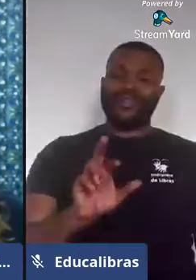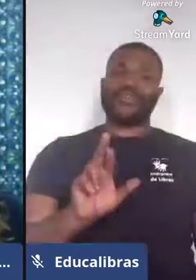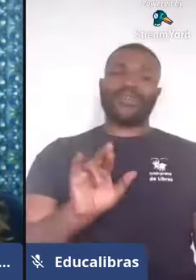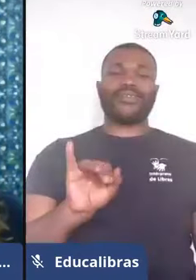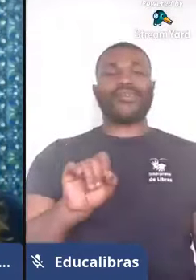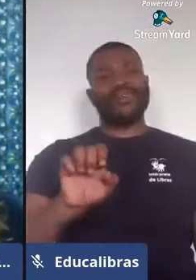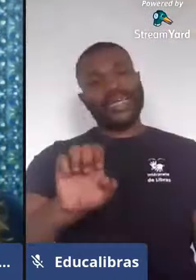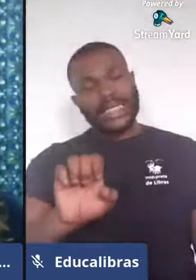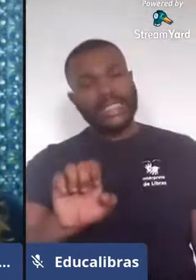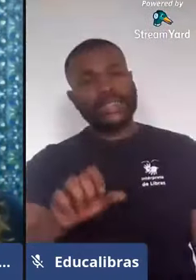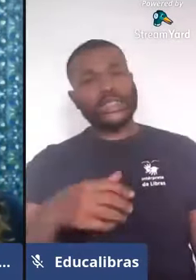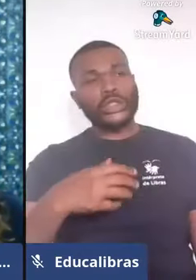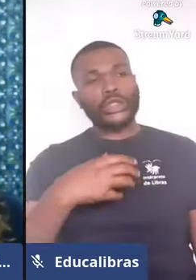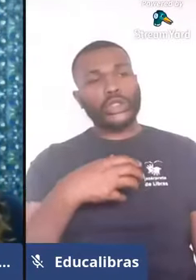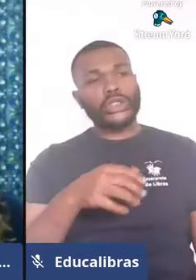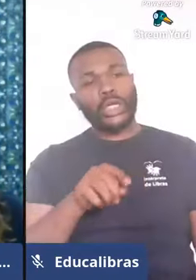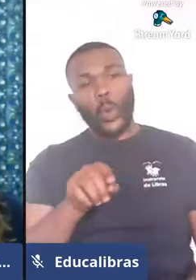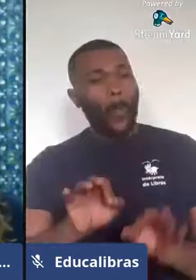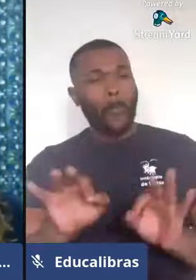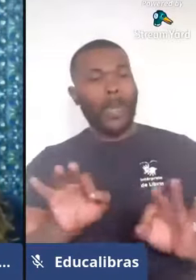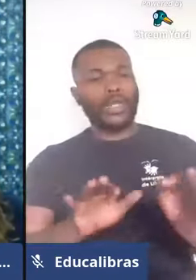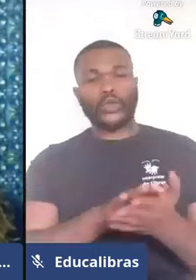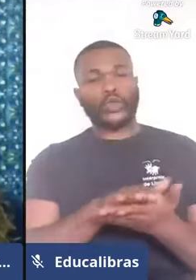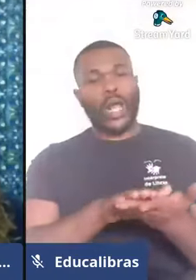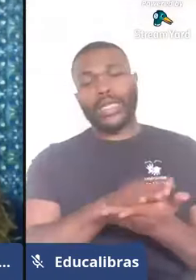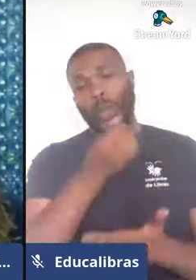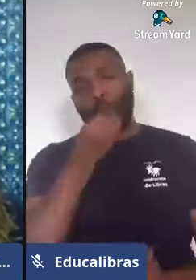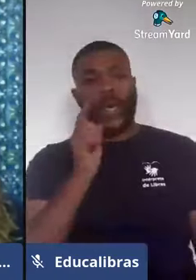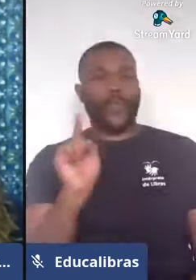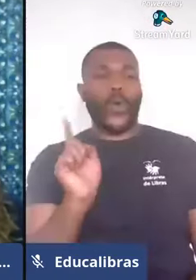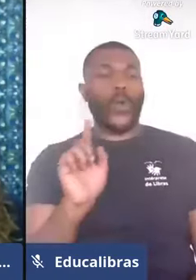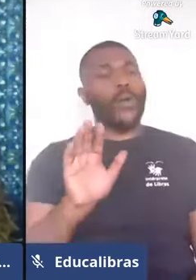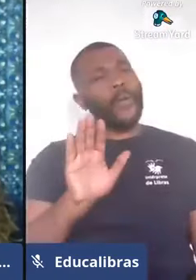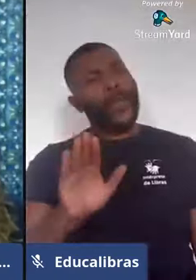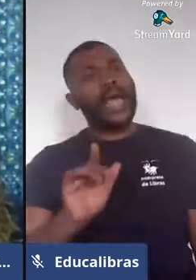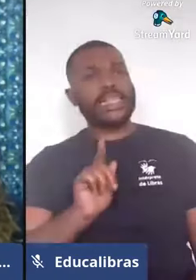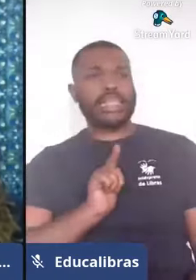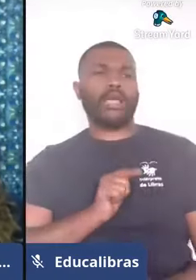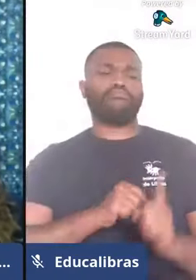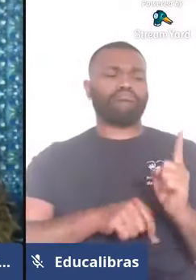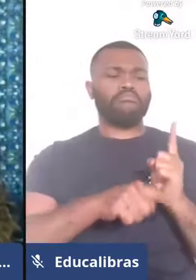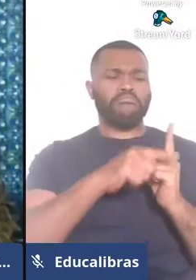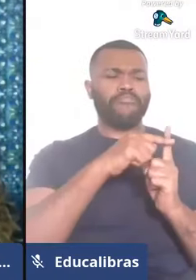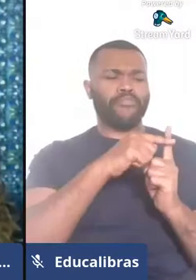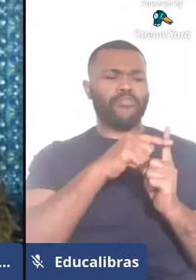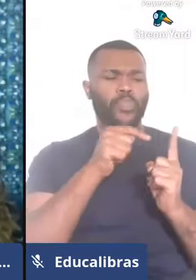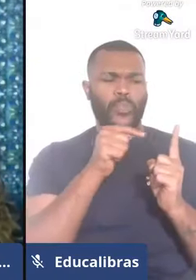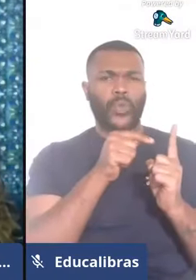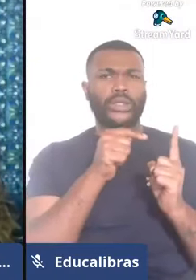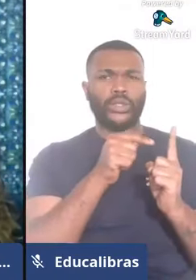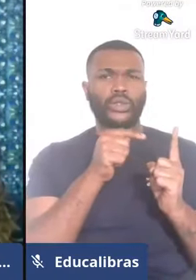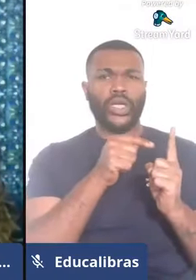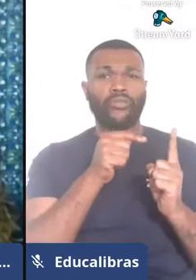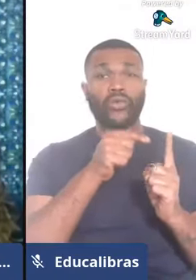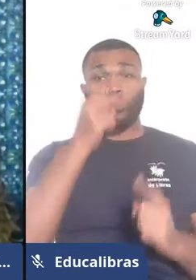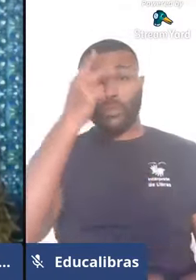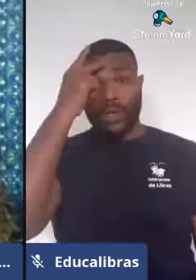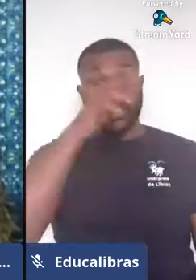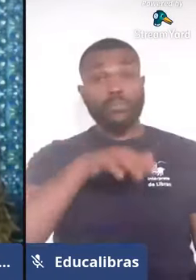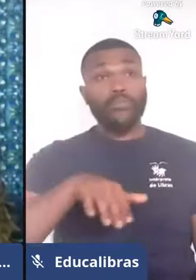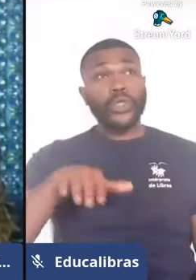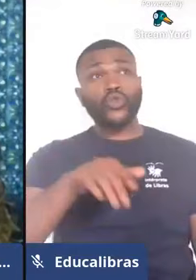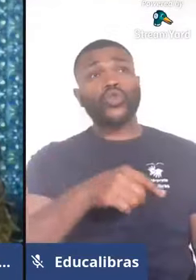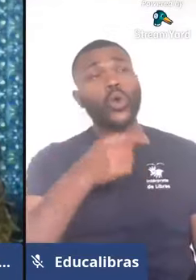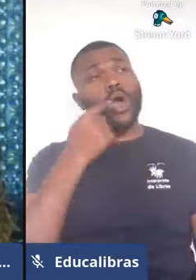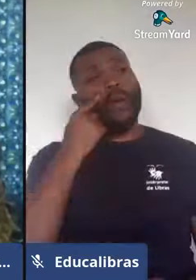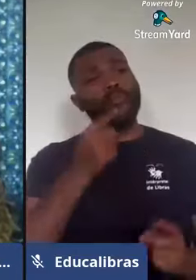jeito sem planejamento, que nunca é muito bom. Eu acho que tem um lado positivo, né? Eu acho que as pessoas estão revendo os modelos de trabalho